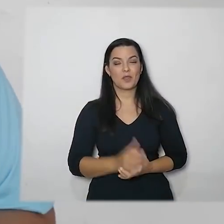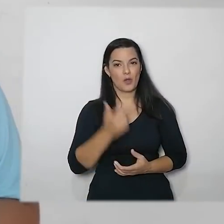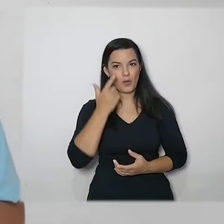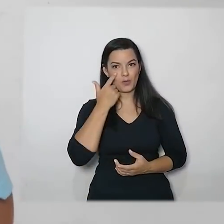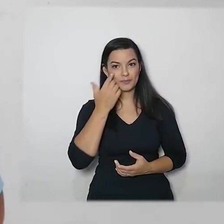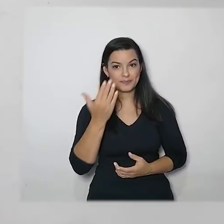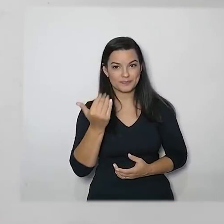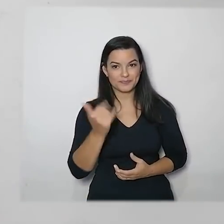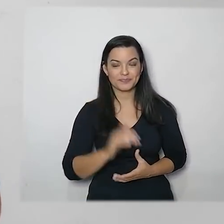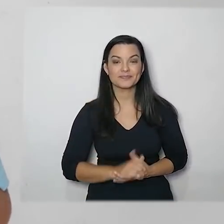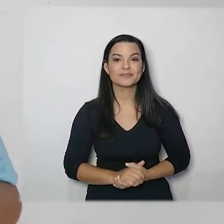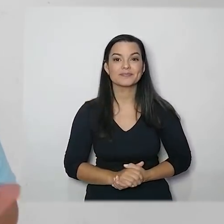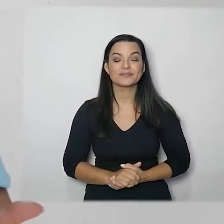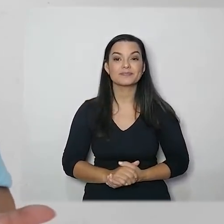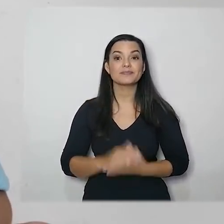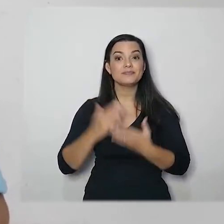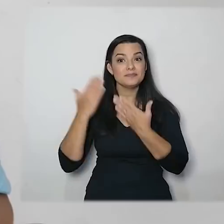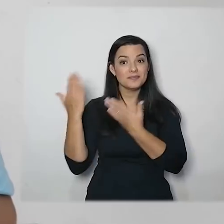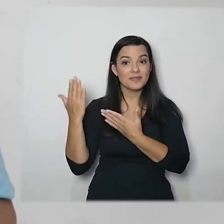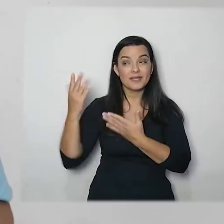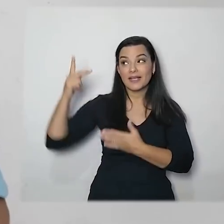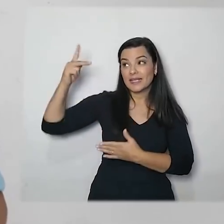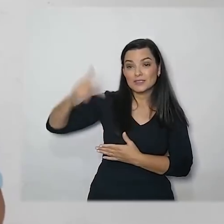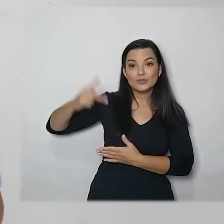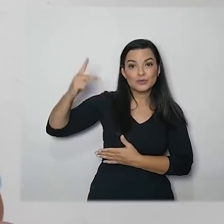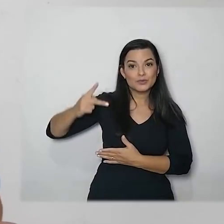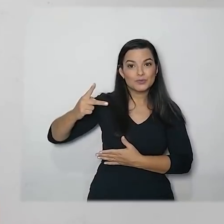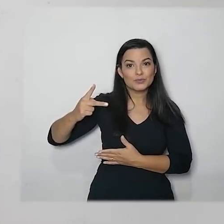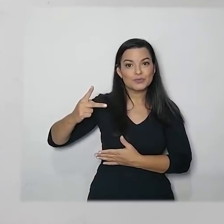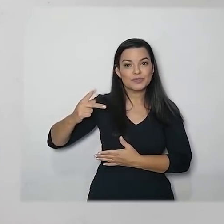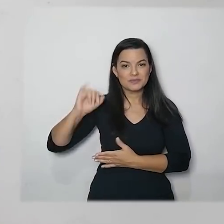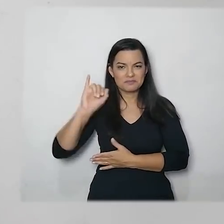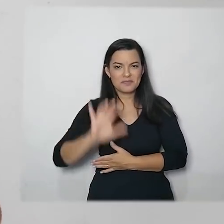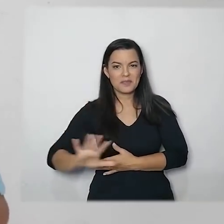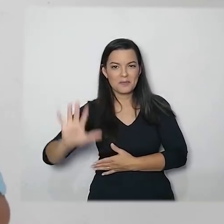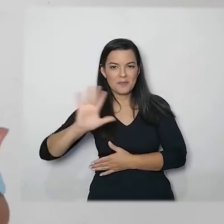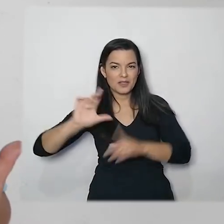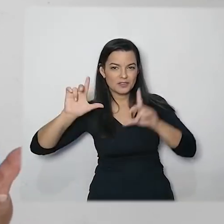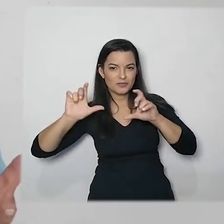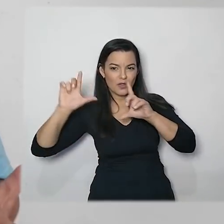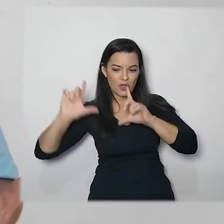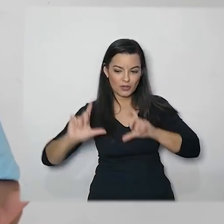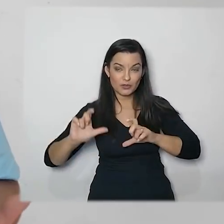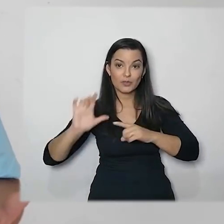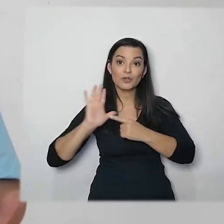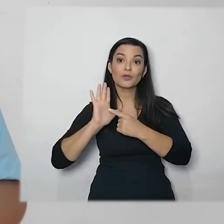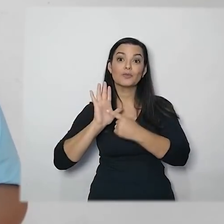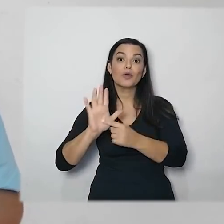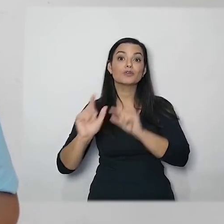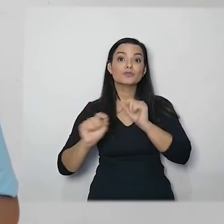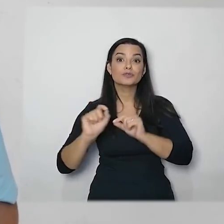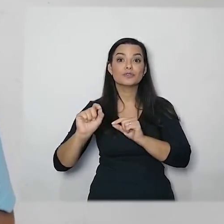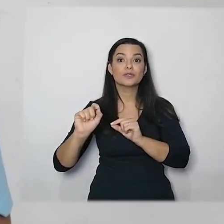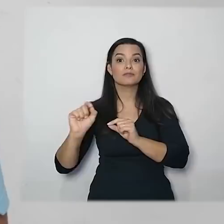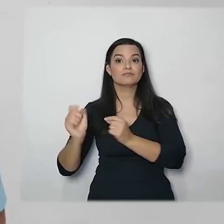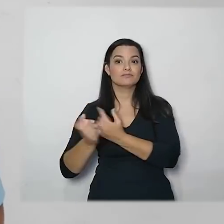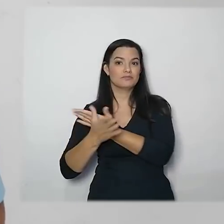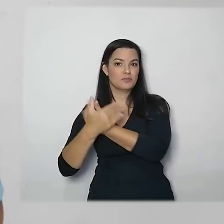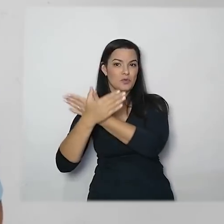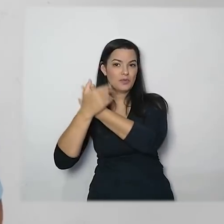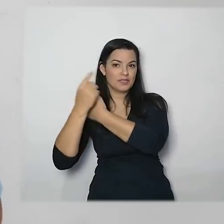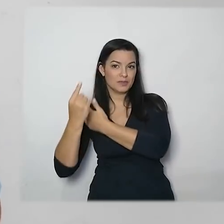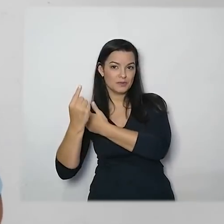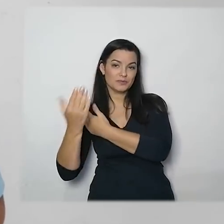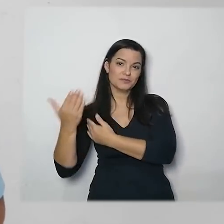Então, olha só. Essas imagens, elas representam uma borboleta e uma